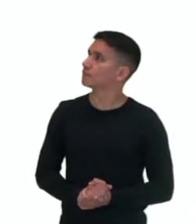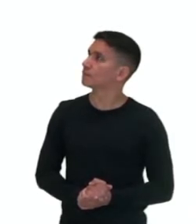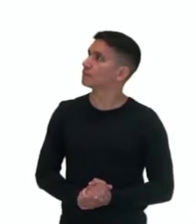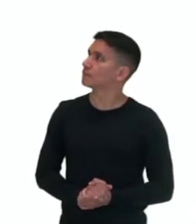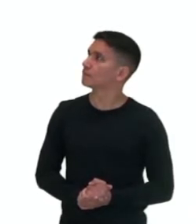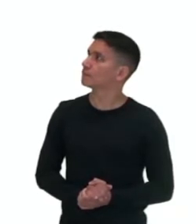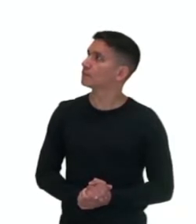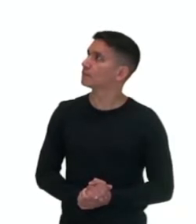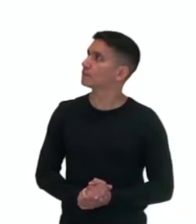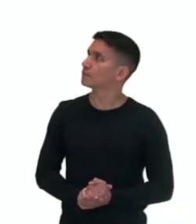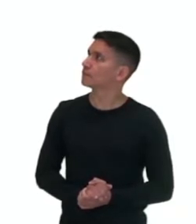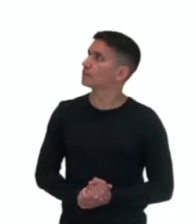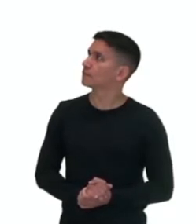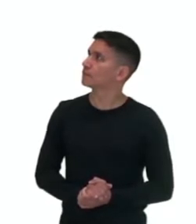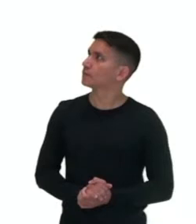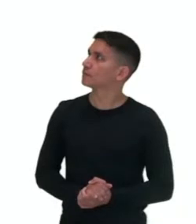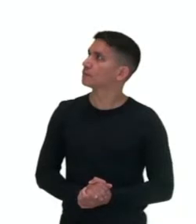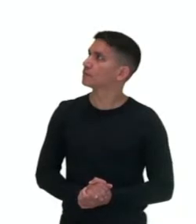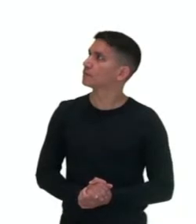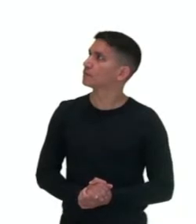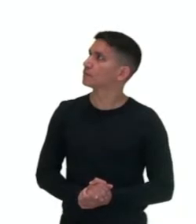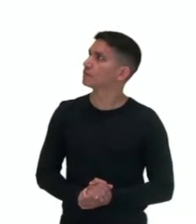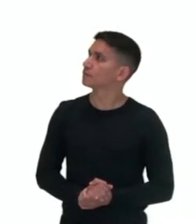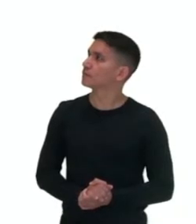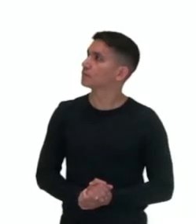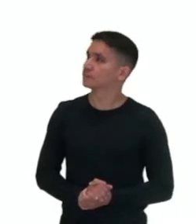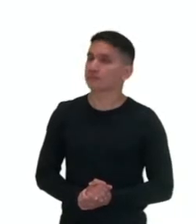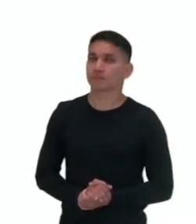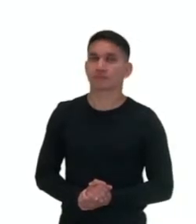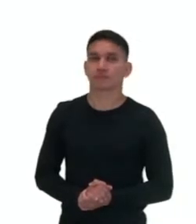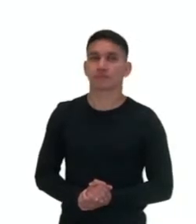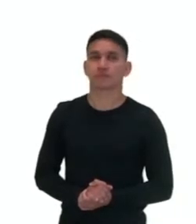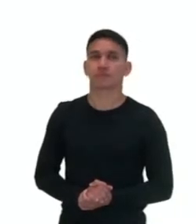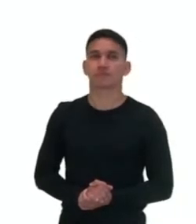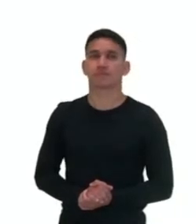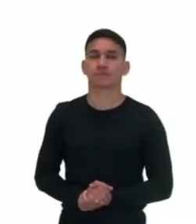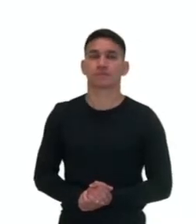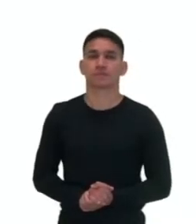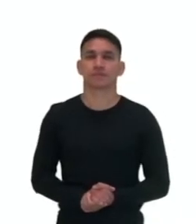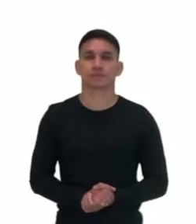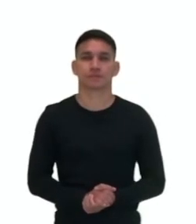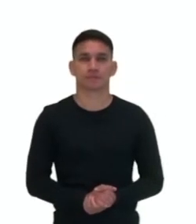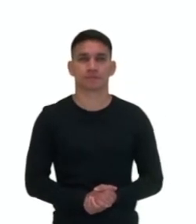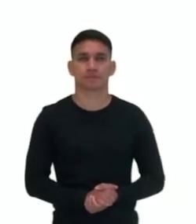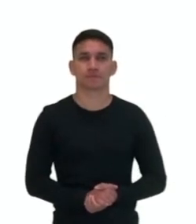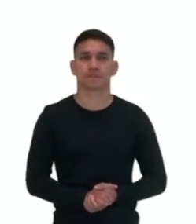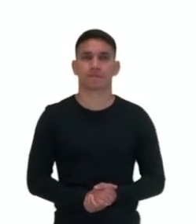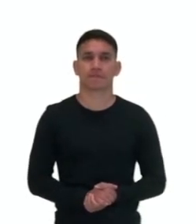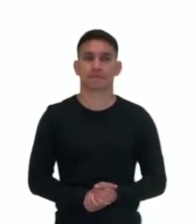Toda forma de desenvolvimento deveria envolver meio ambiente, economia e aspectos sociais.